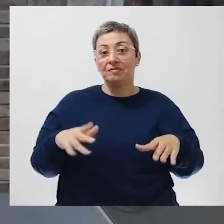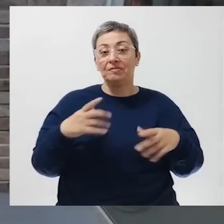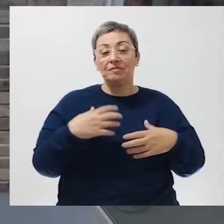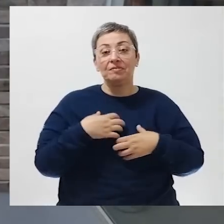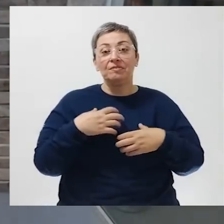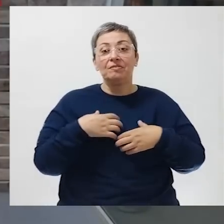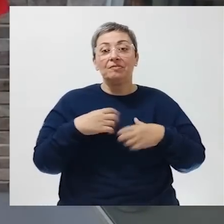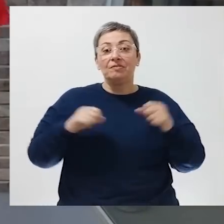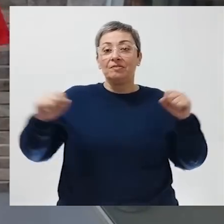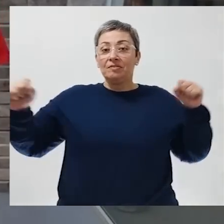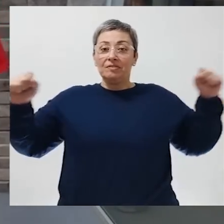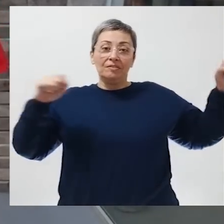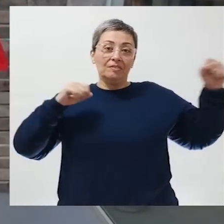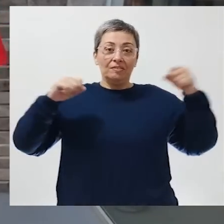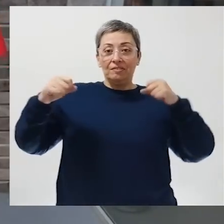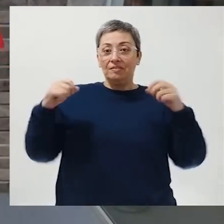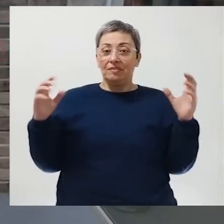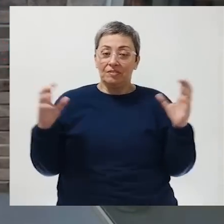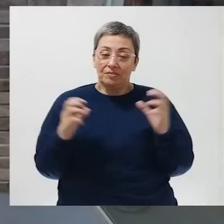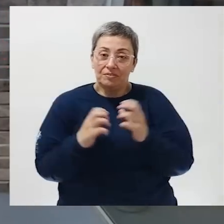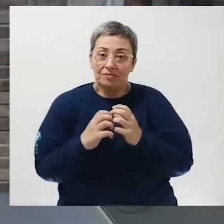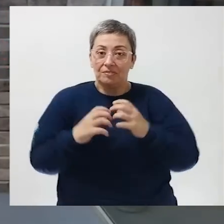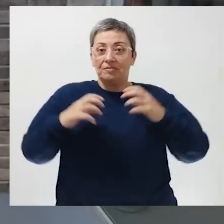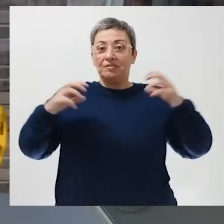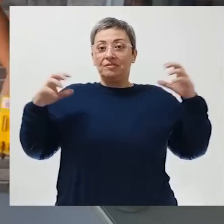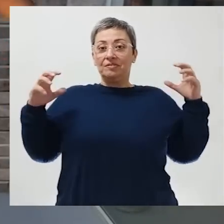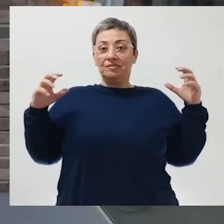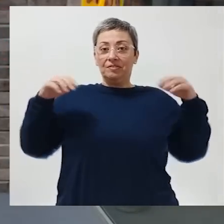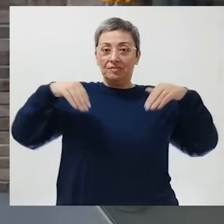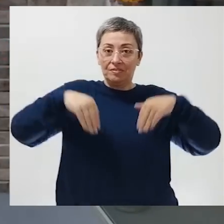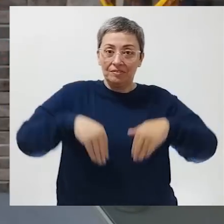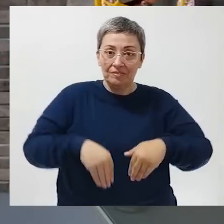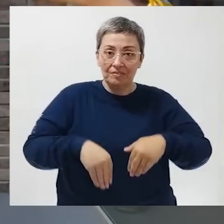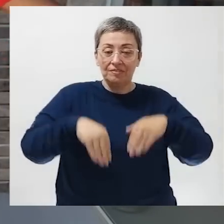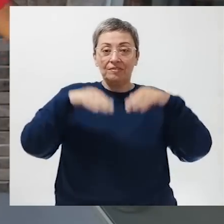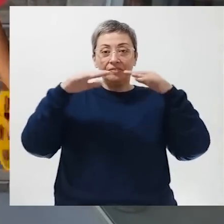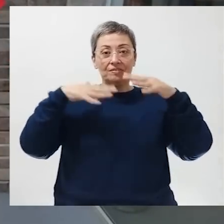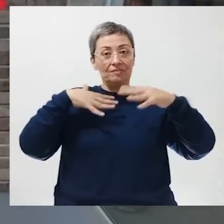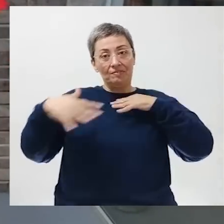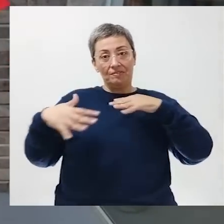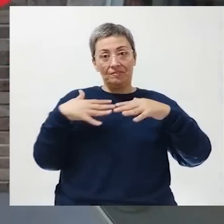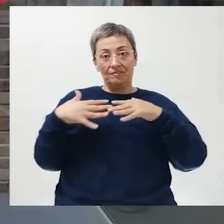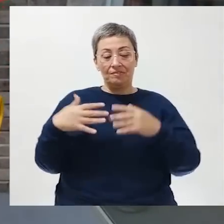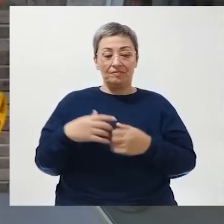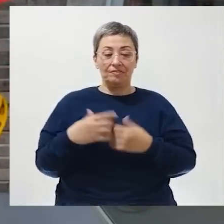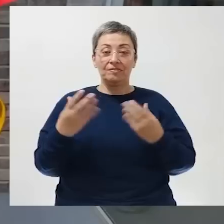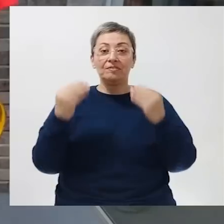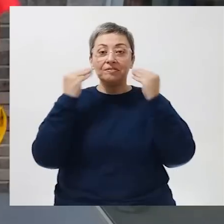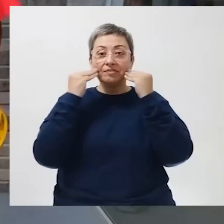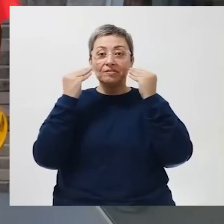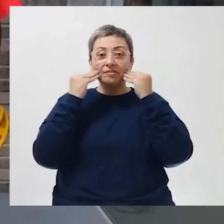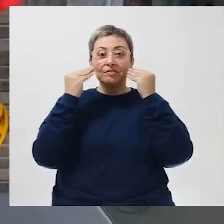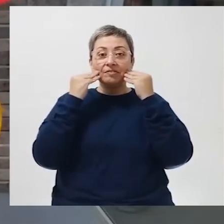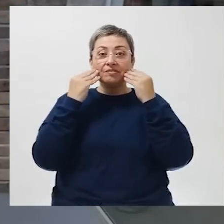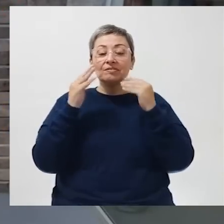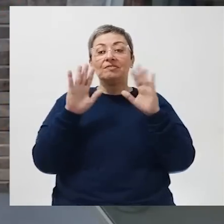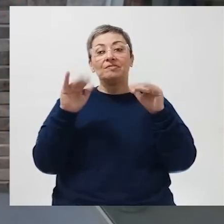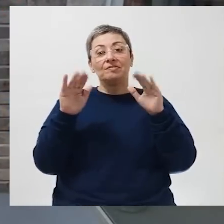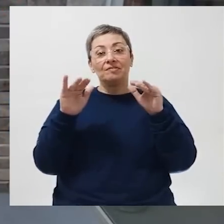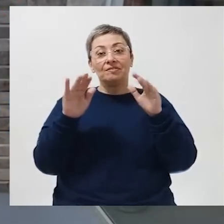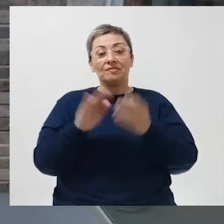se esticar, se encolher, abaixar, se movimentar. Beijo para